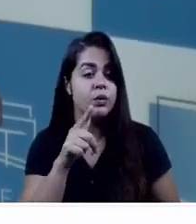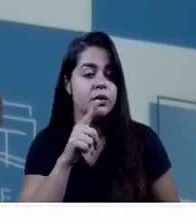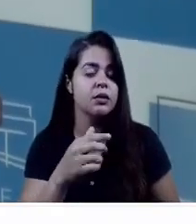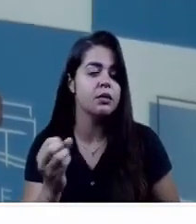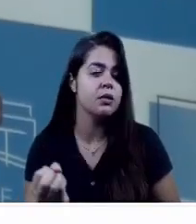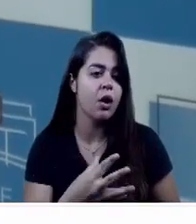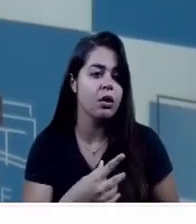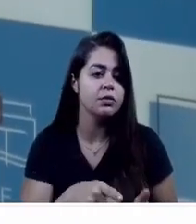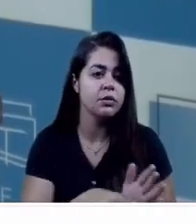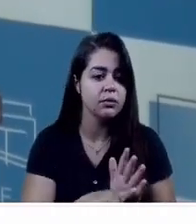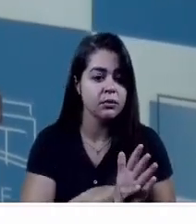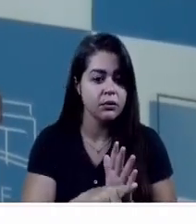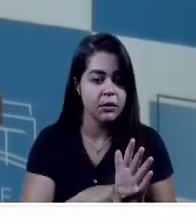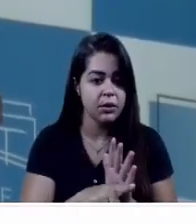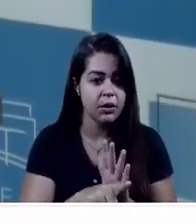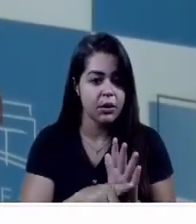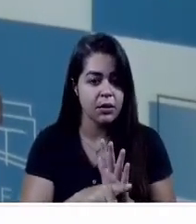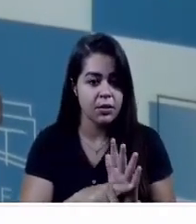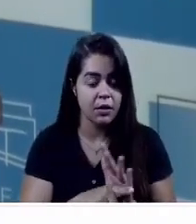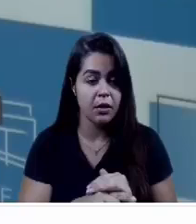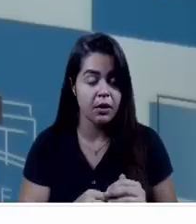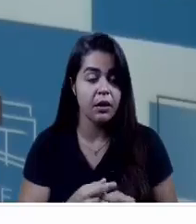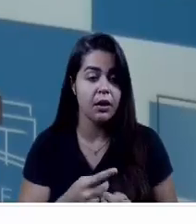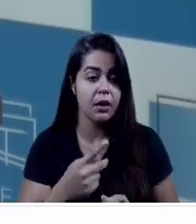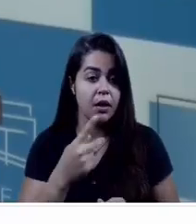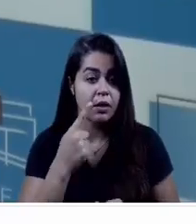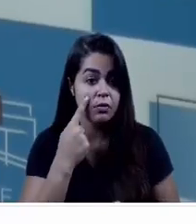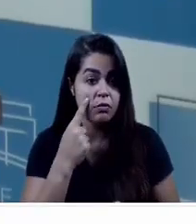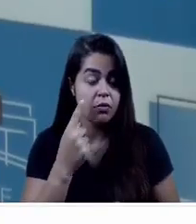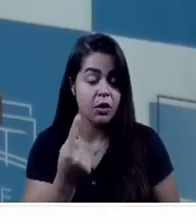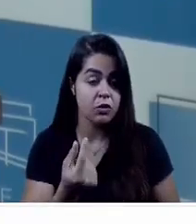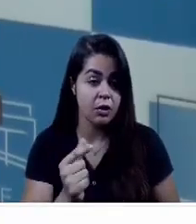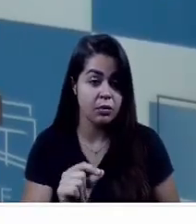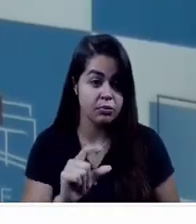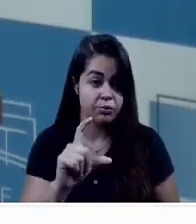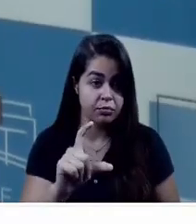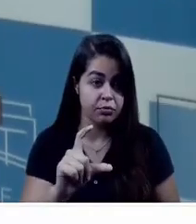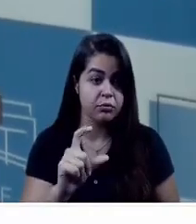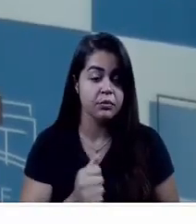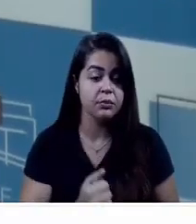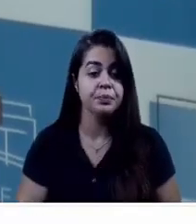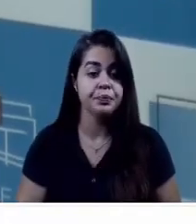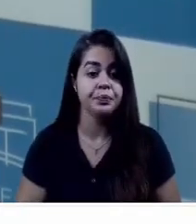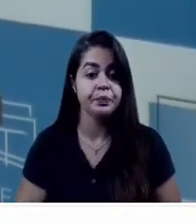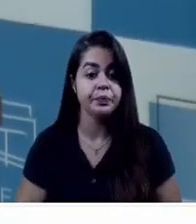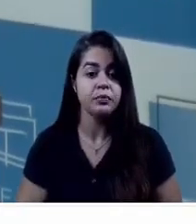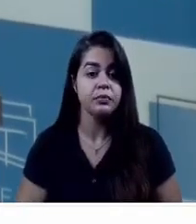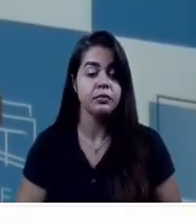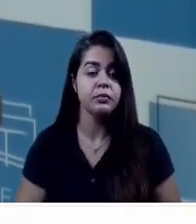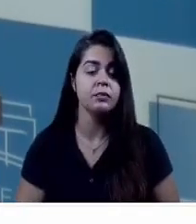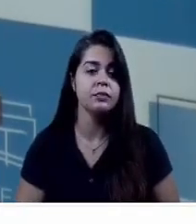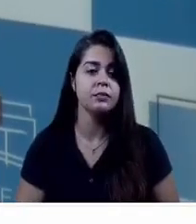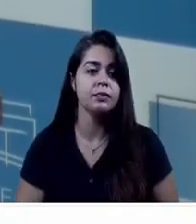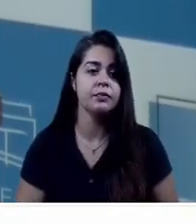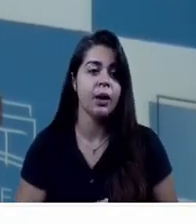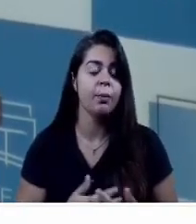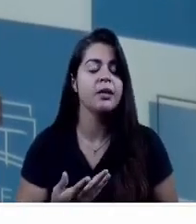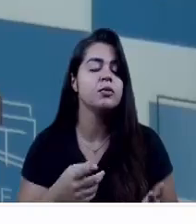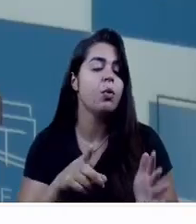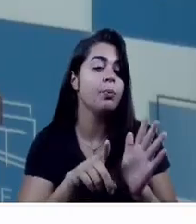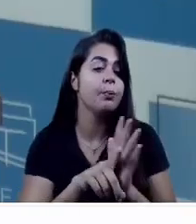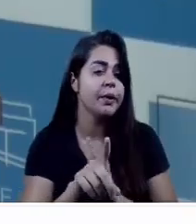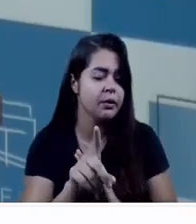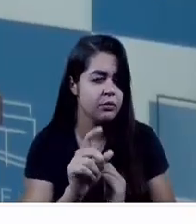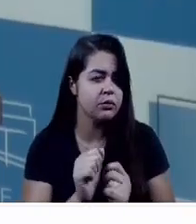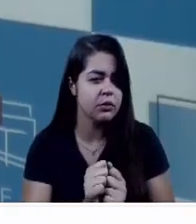tarifa em algum momento aumente. E aí eu pergunto, será que esse é o mecanismo